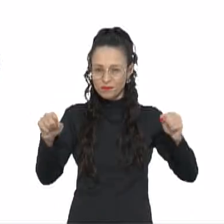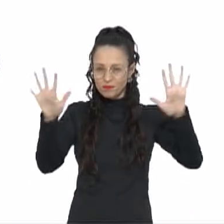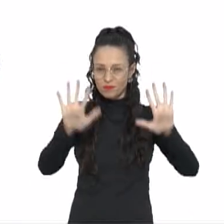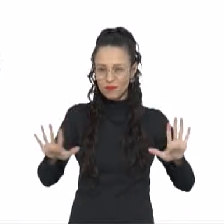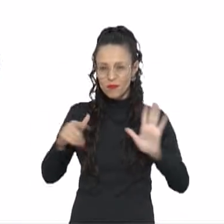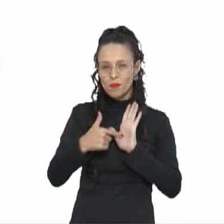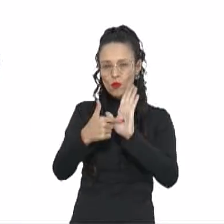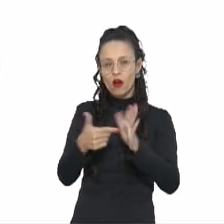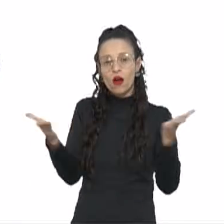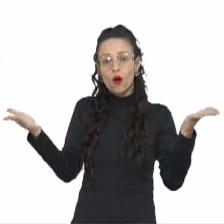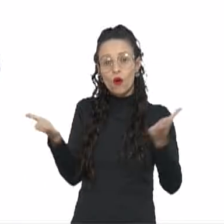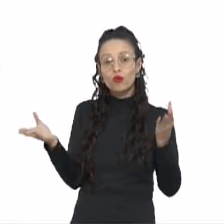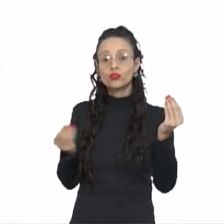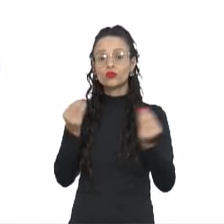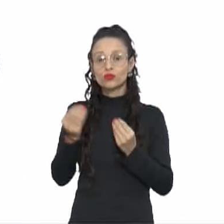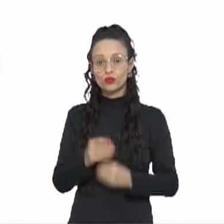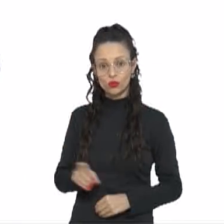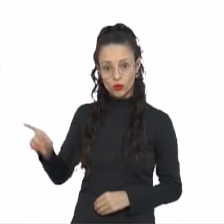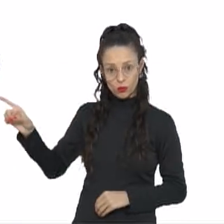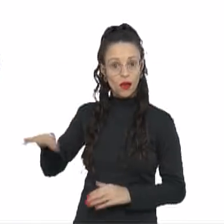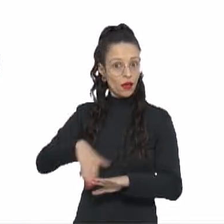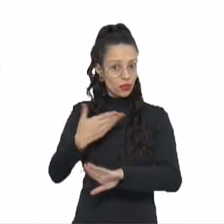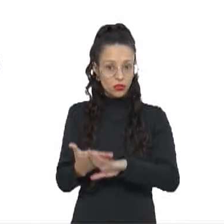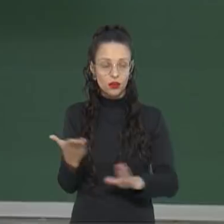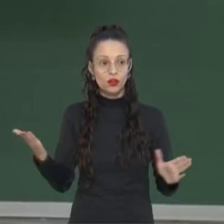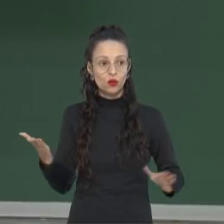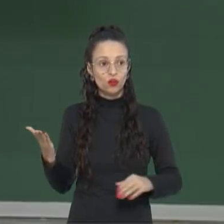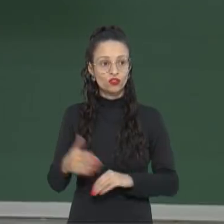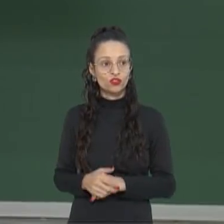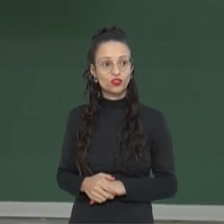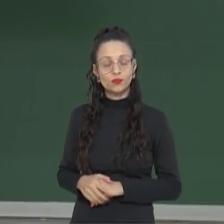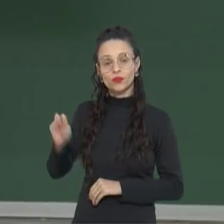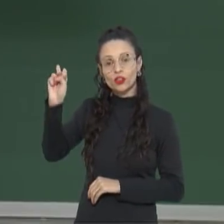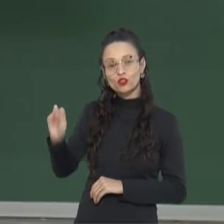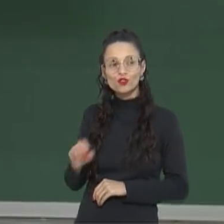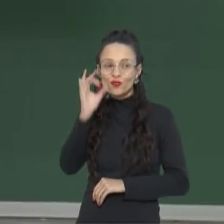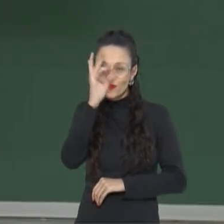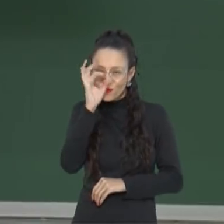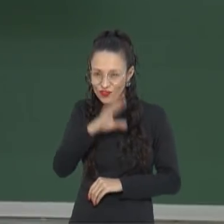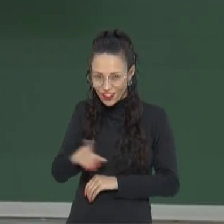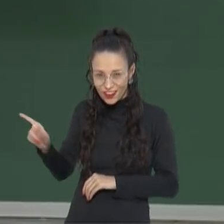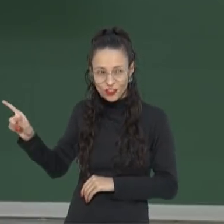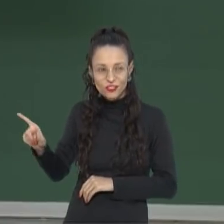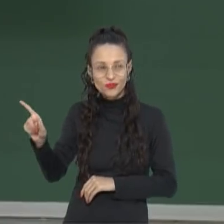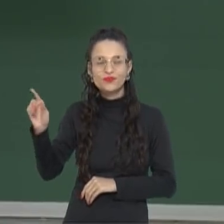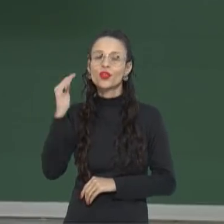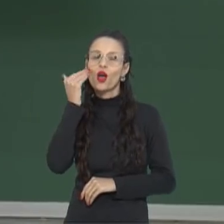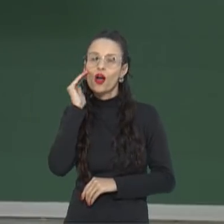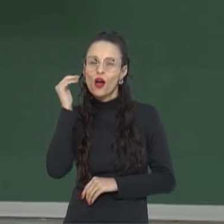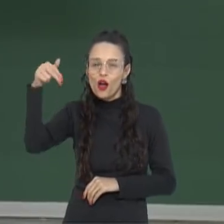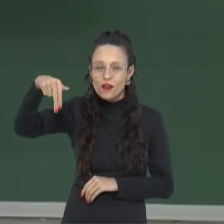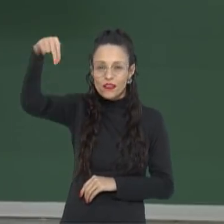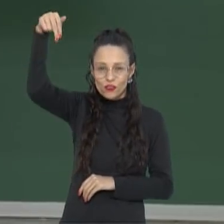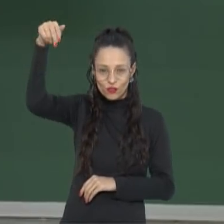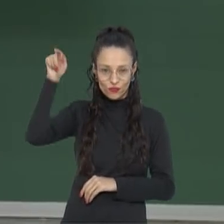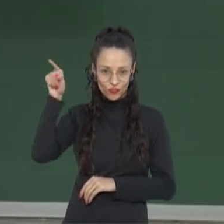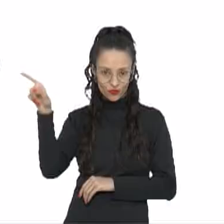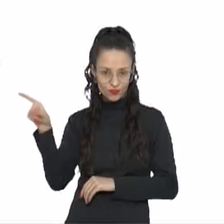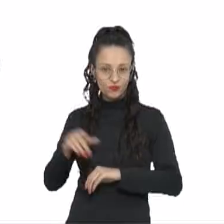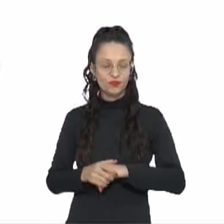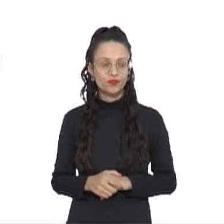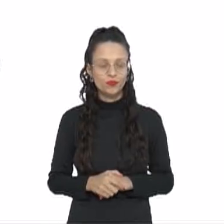hoje, como ela está dividida, aliás, ainda hoje. Então, Coreia do Sul, capital em Seul, Coreia do Norte, capital em